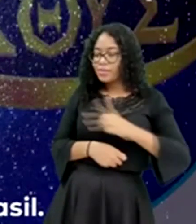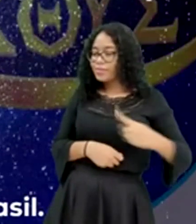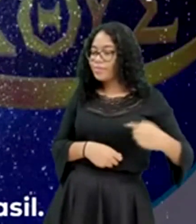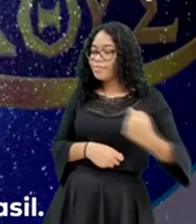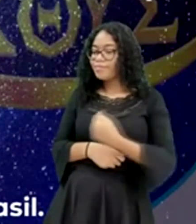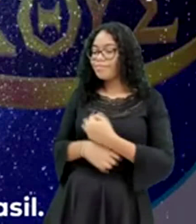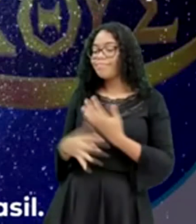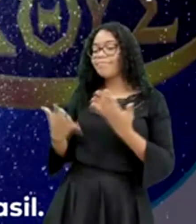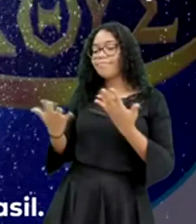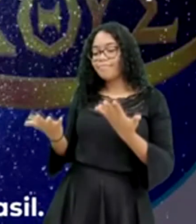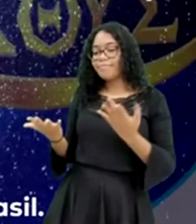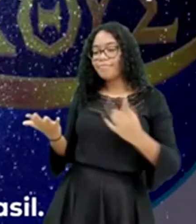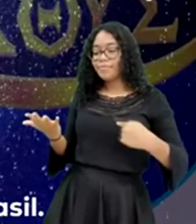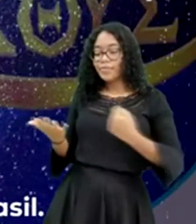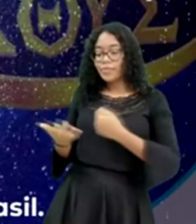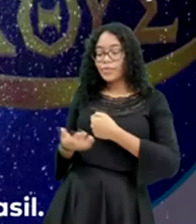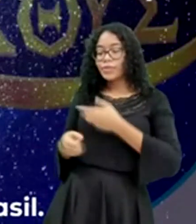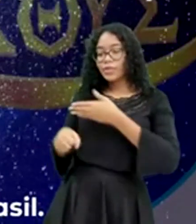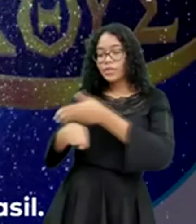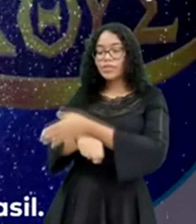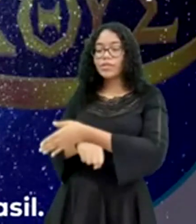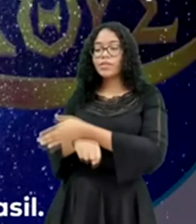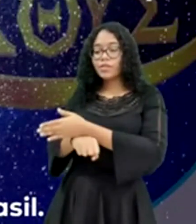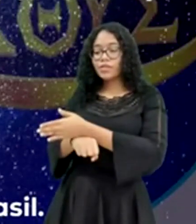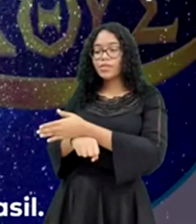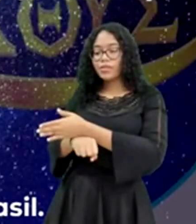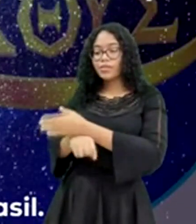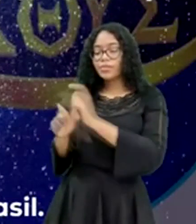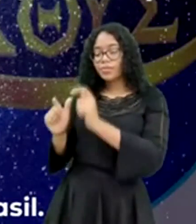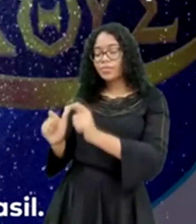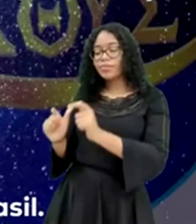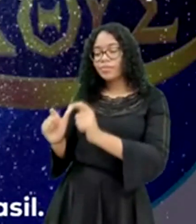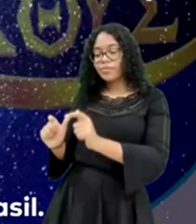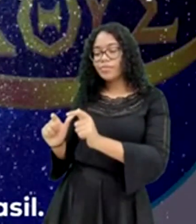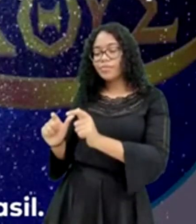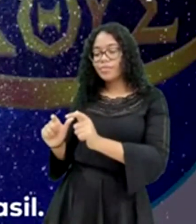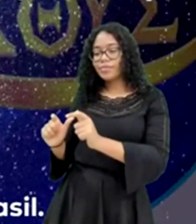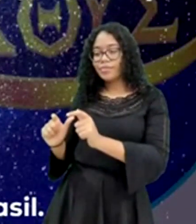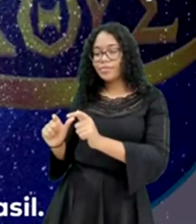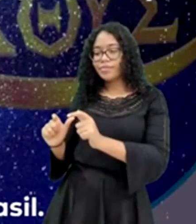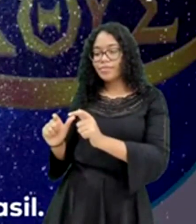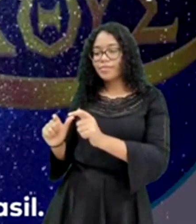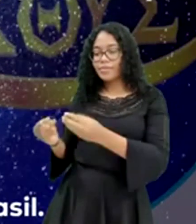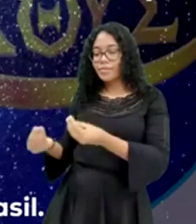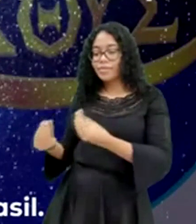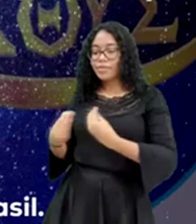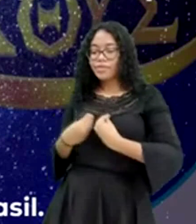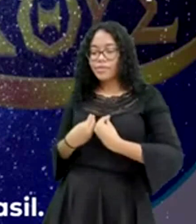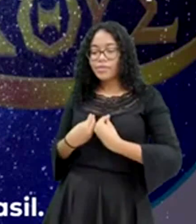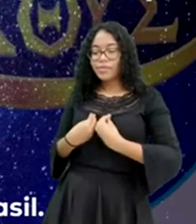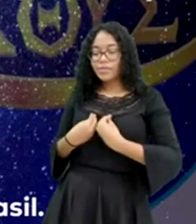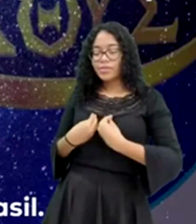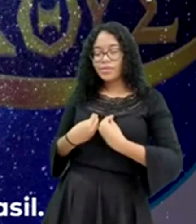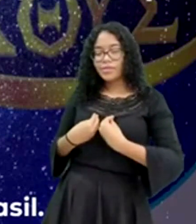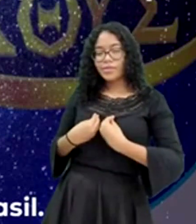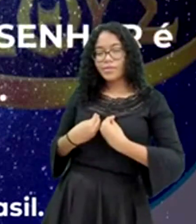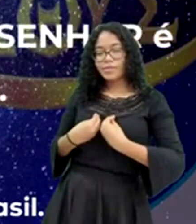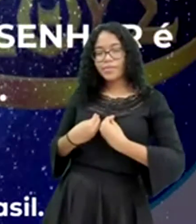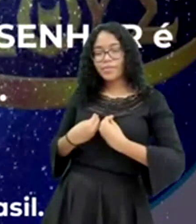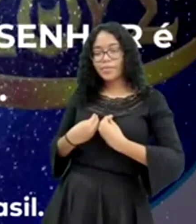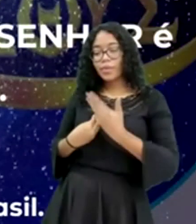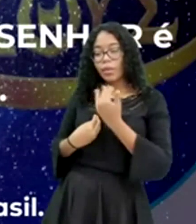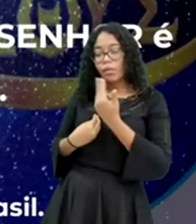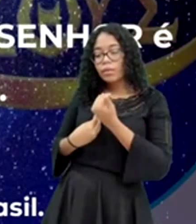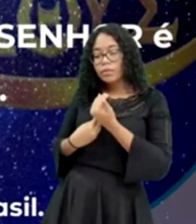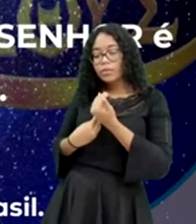então nos fará entrar nessa terra e nos dará terra que mana leite e mel. Tão